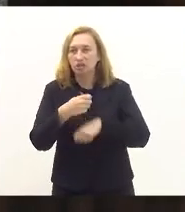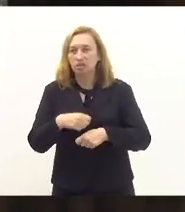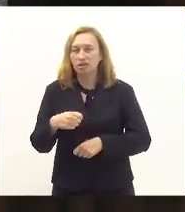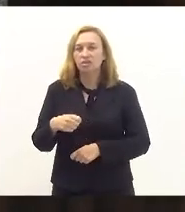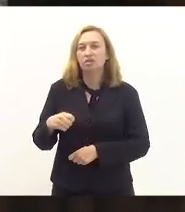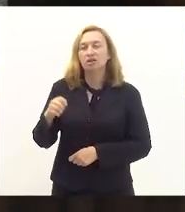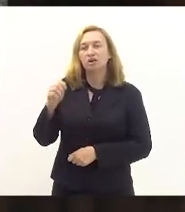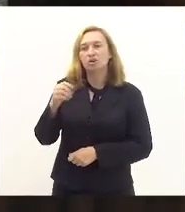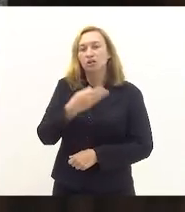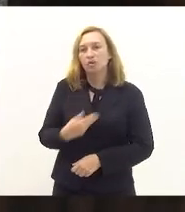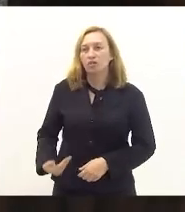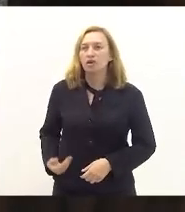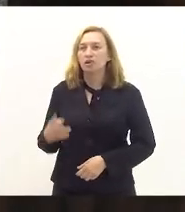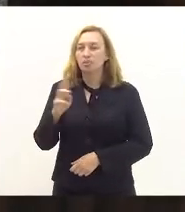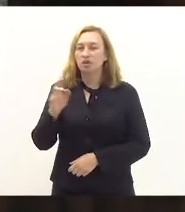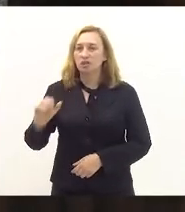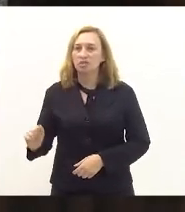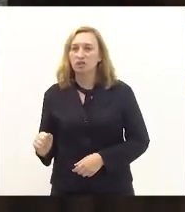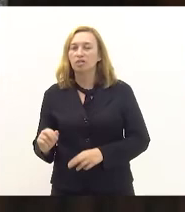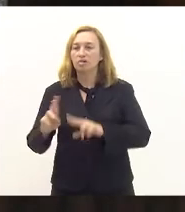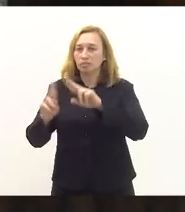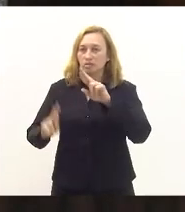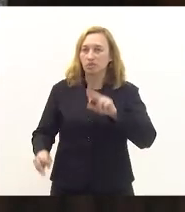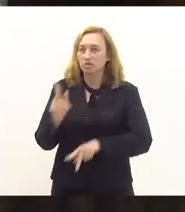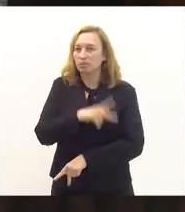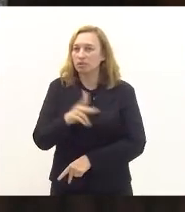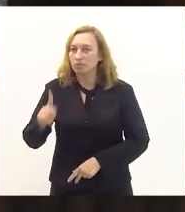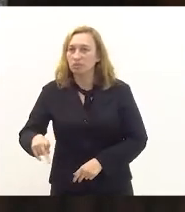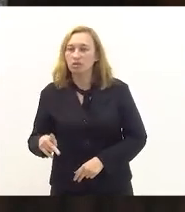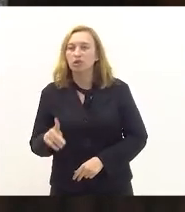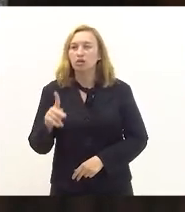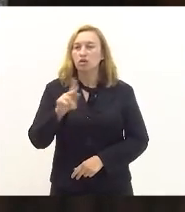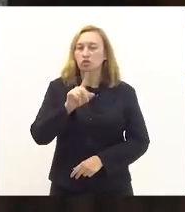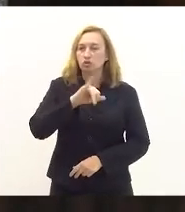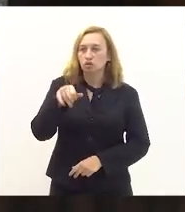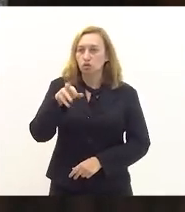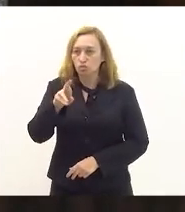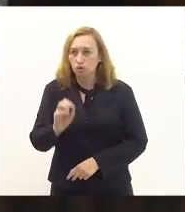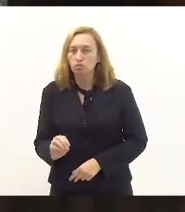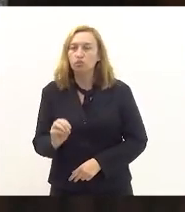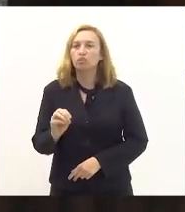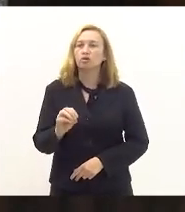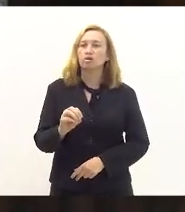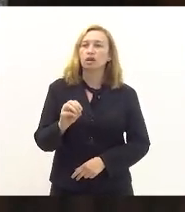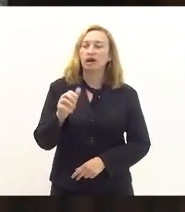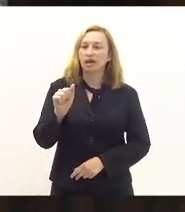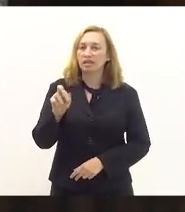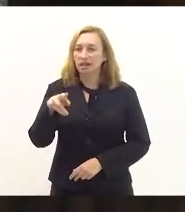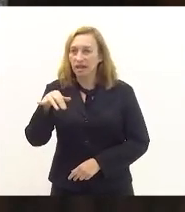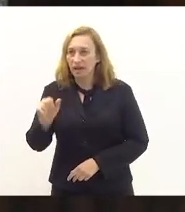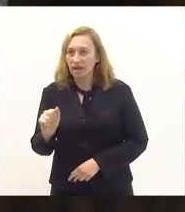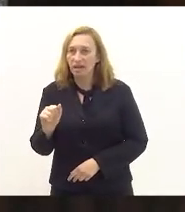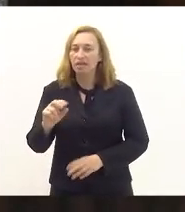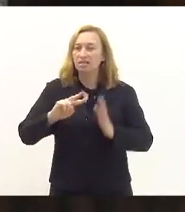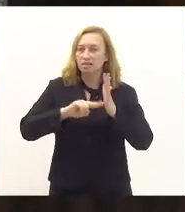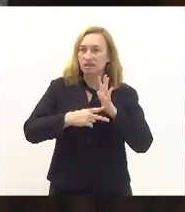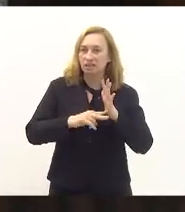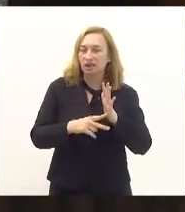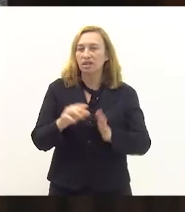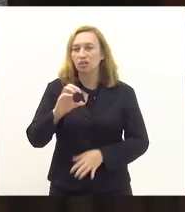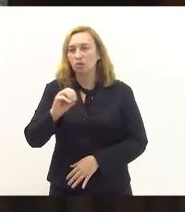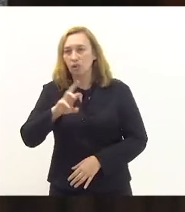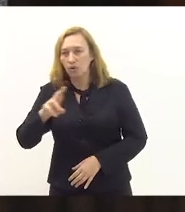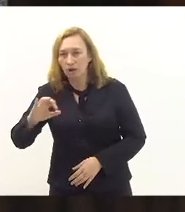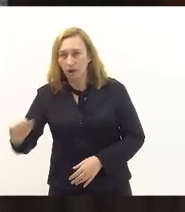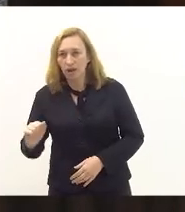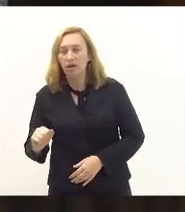Brizola. Professor da UERJ, Dr. Aníbal de Gouveia Júnior, Andréa Garcia, diretora do Sindicato dos Correios,